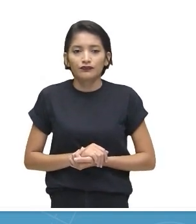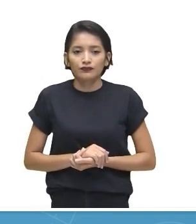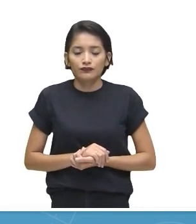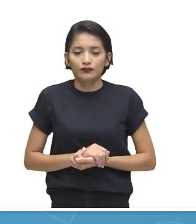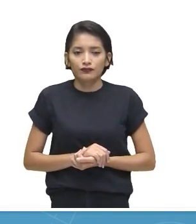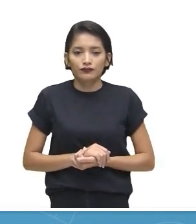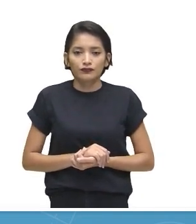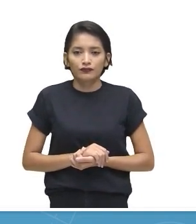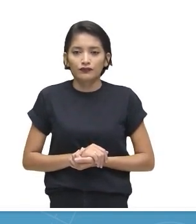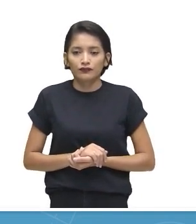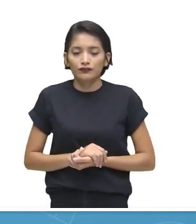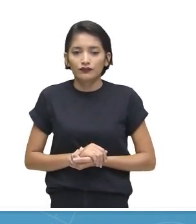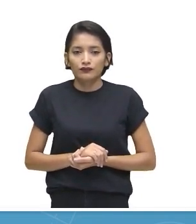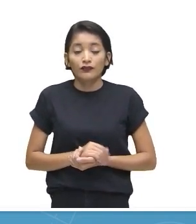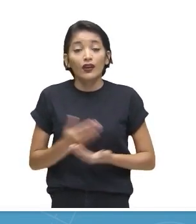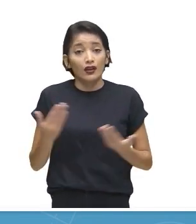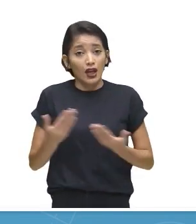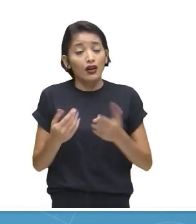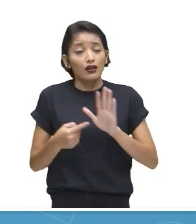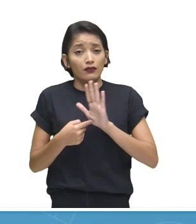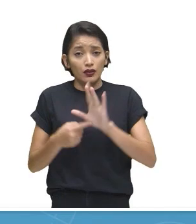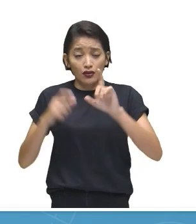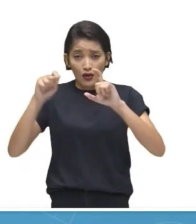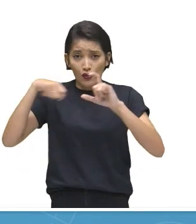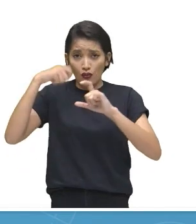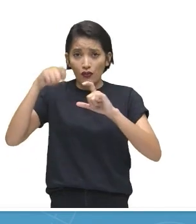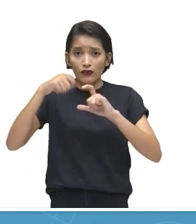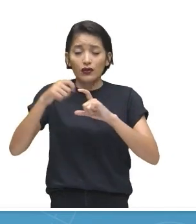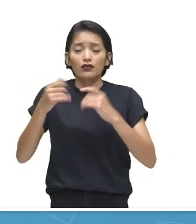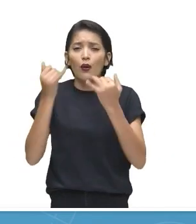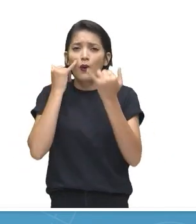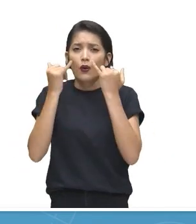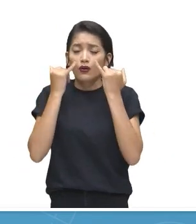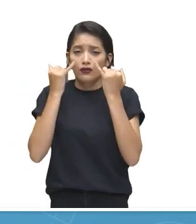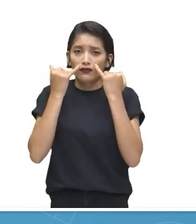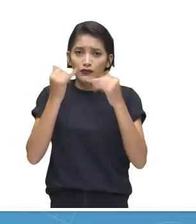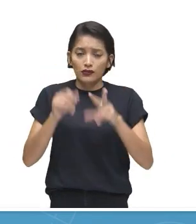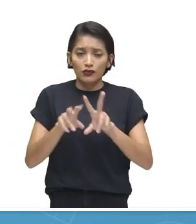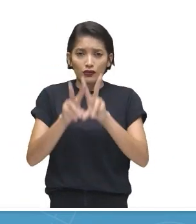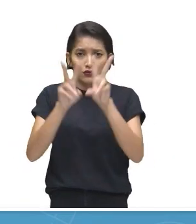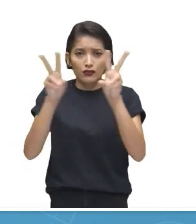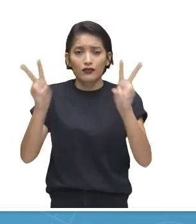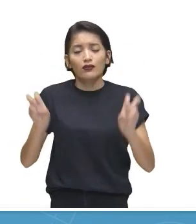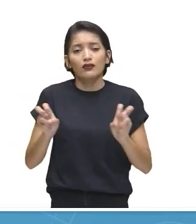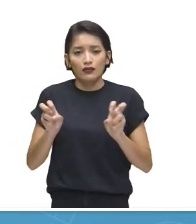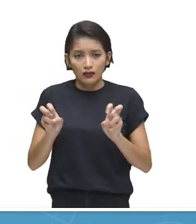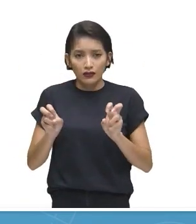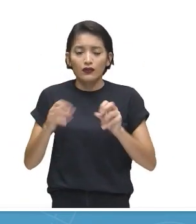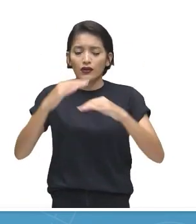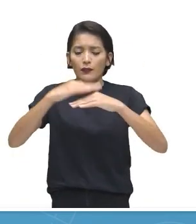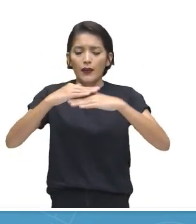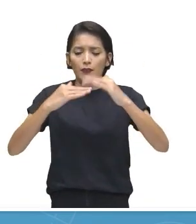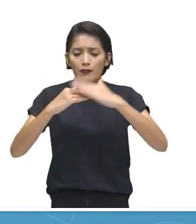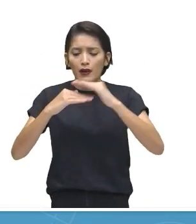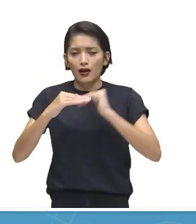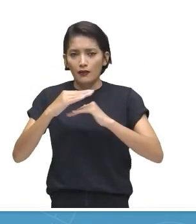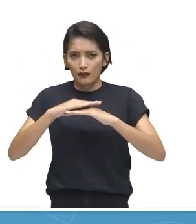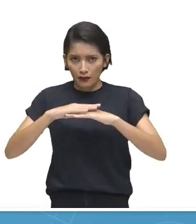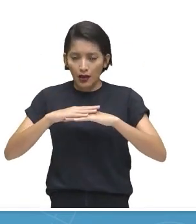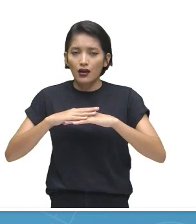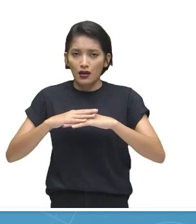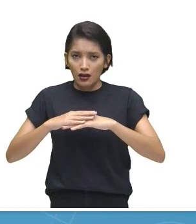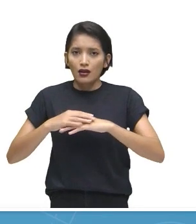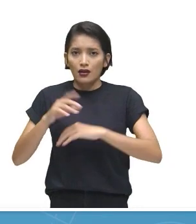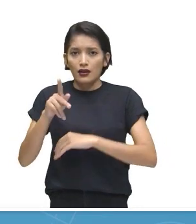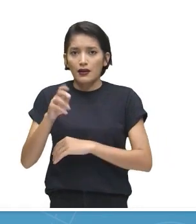observar aí na imagem. A gente vai assistir agora um vídeo com mais informações sobre as camadas da pele. A professora